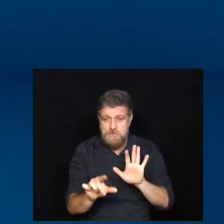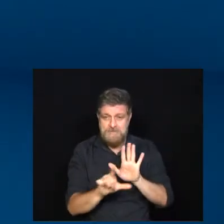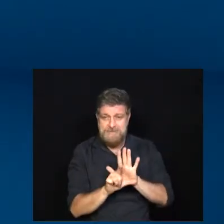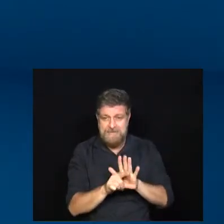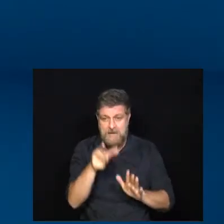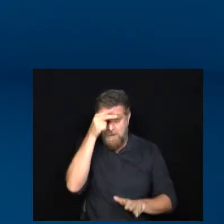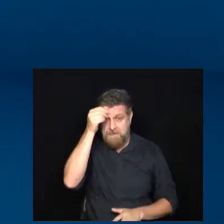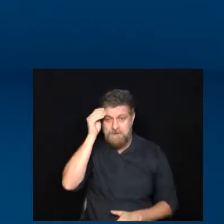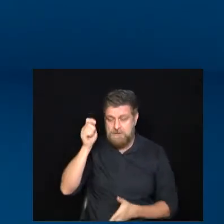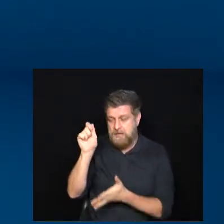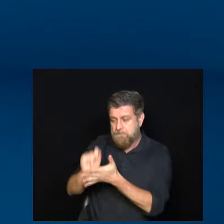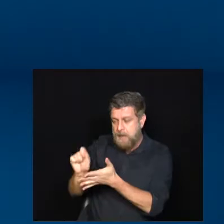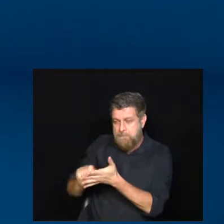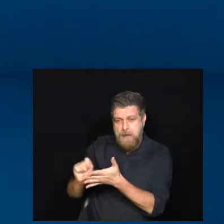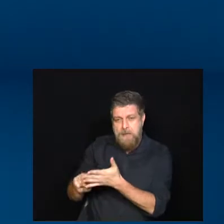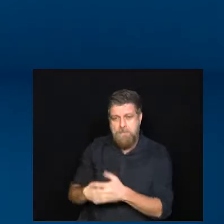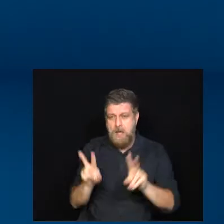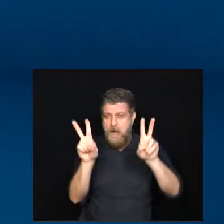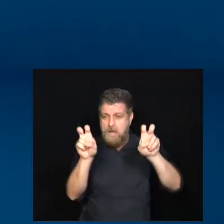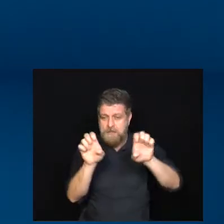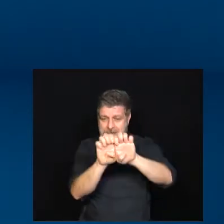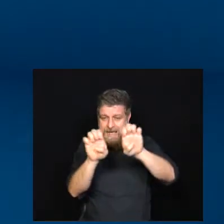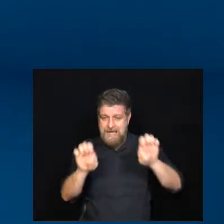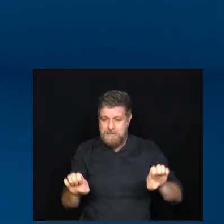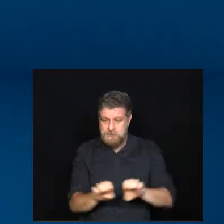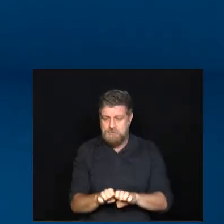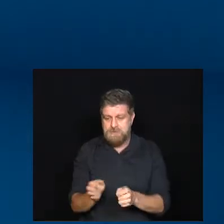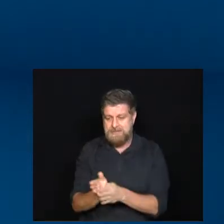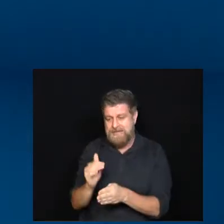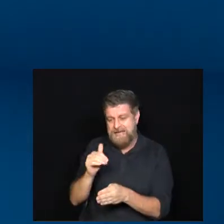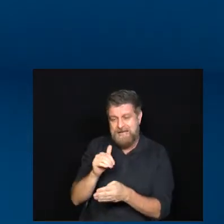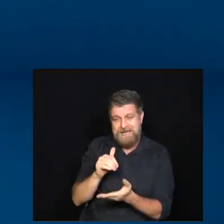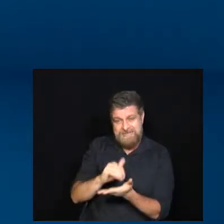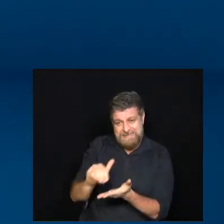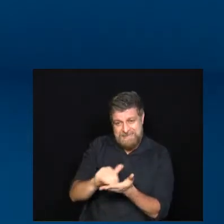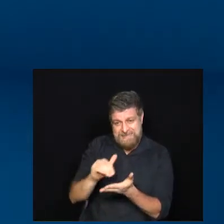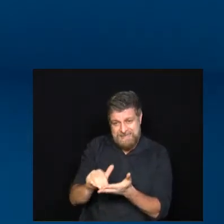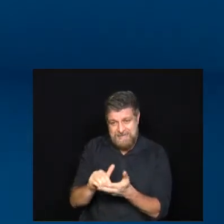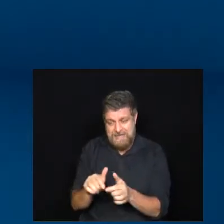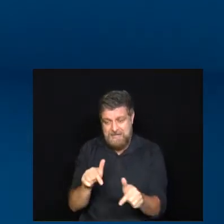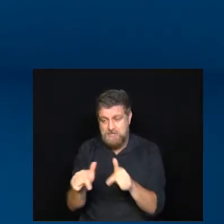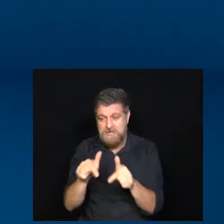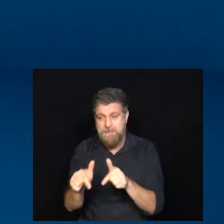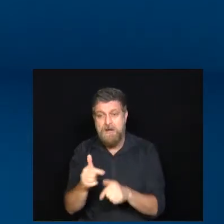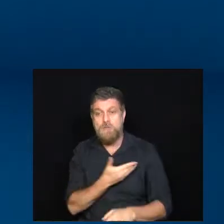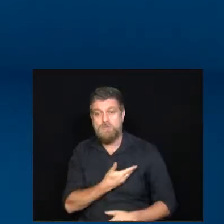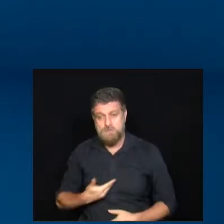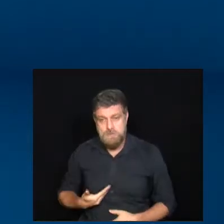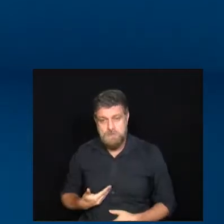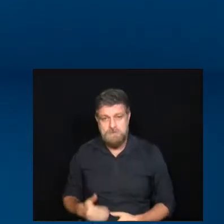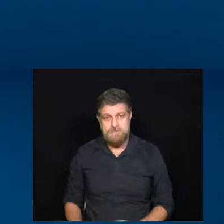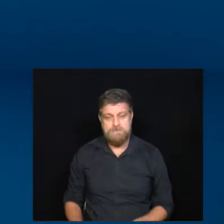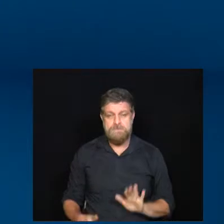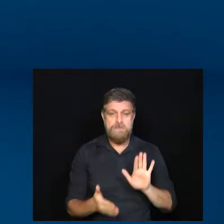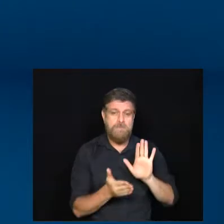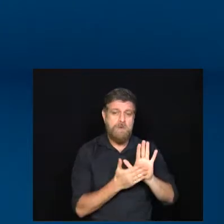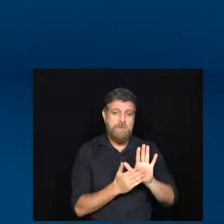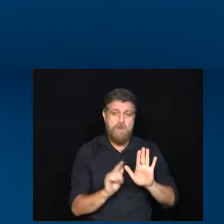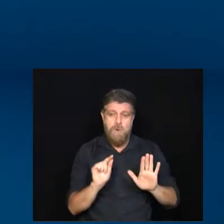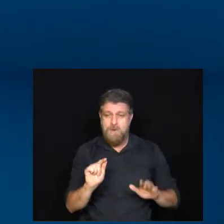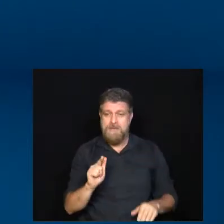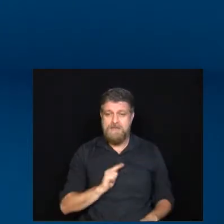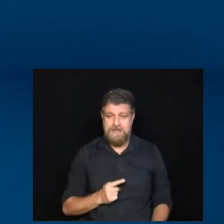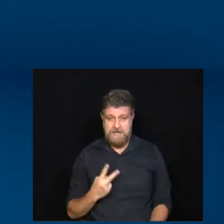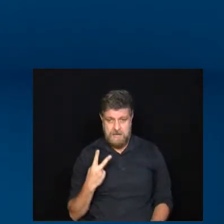do prefeito, que trata da estrutura da Secretaria Municipal de Serviços Públicos. A proposta acrescenta